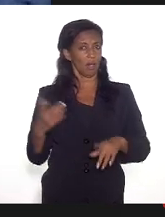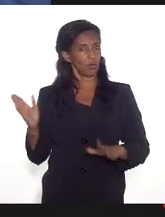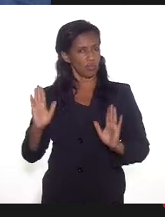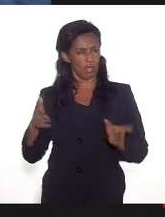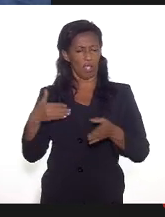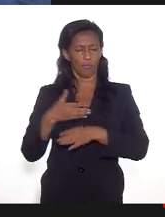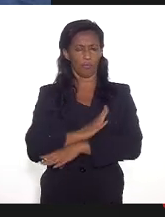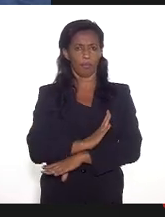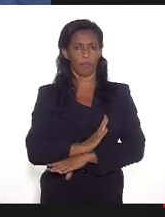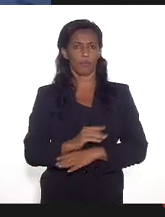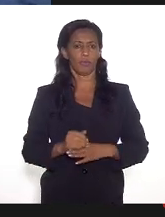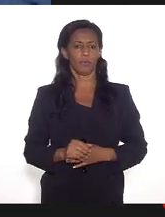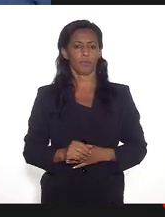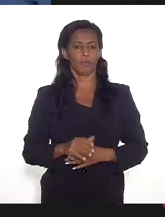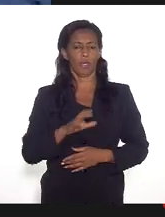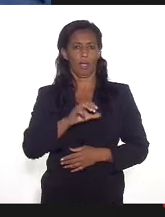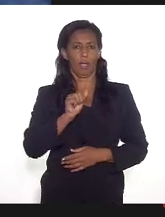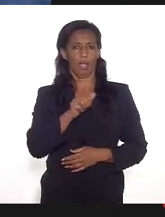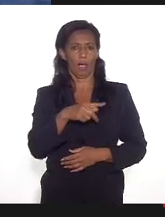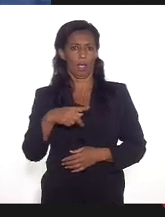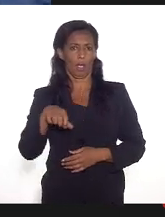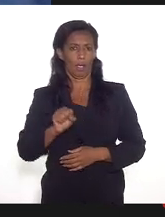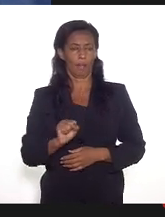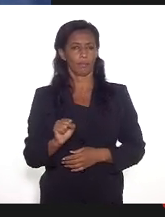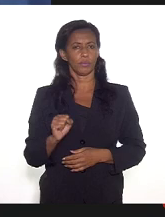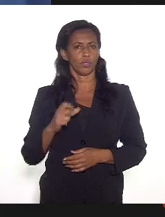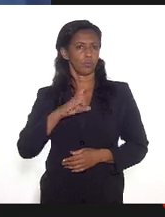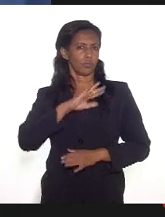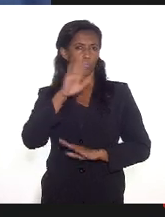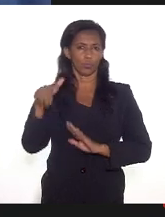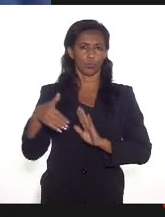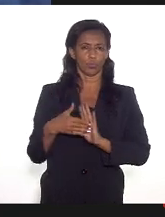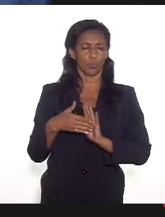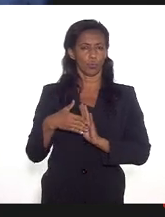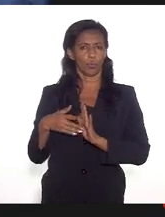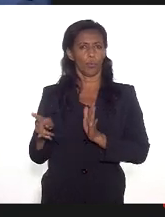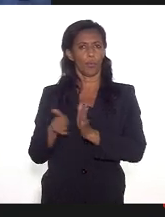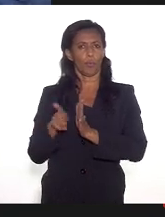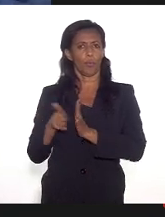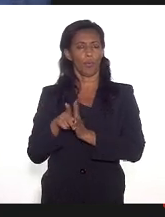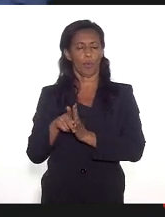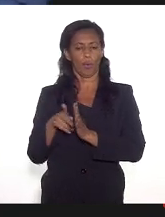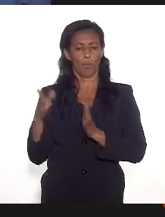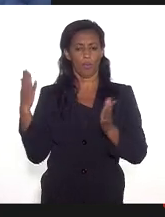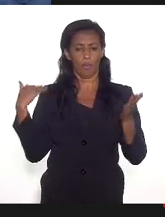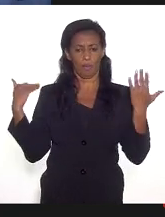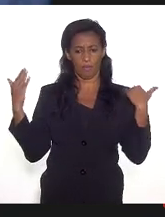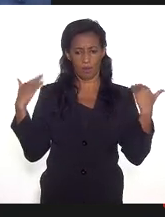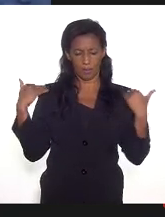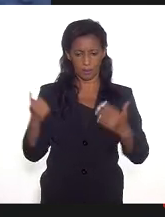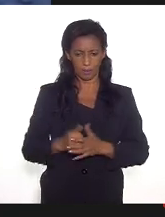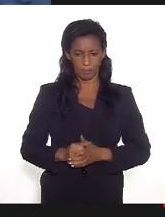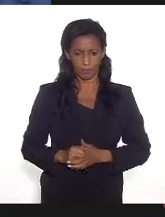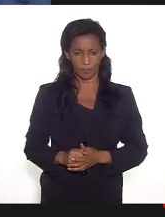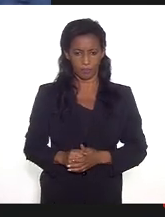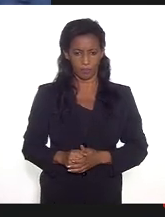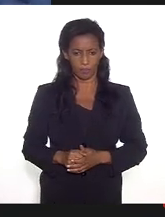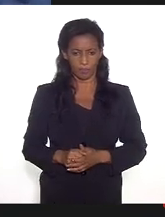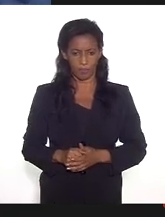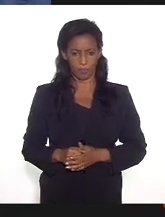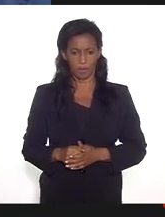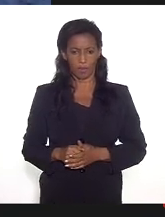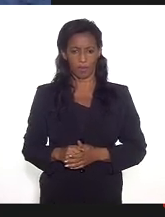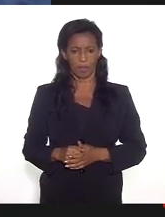aprovado na CAPES, com a chancela de todo o Arsenal de Marinha, isso é o nosso chão de fábrica, é o Arsenal de Marinhas e o